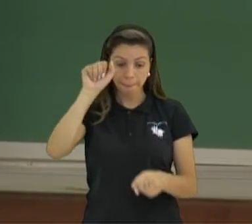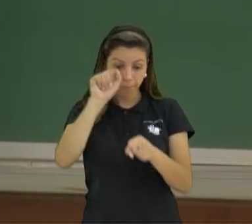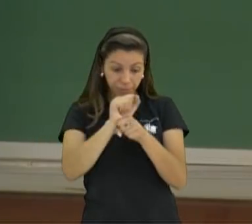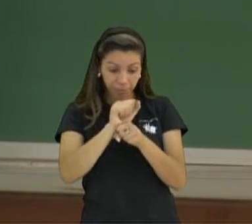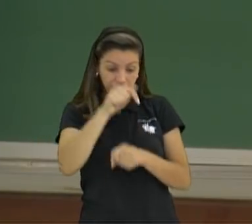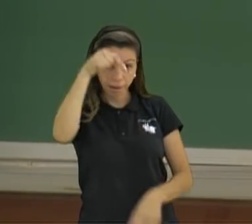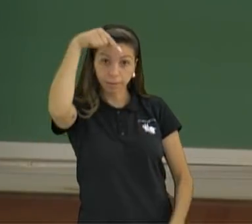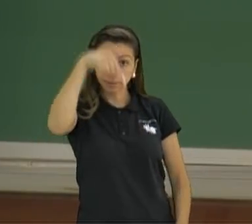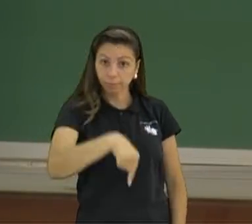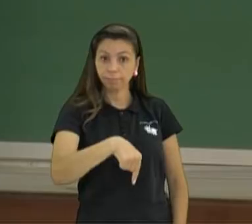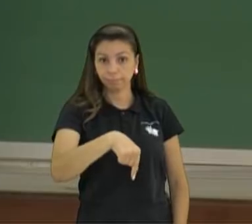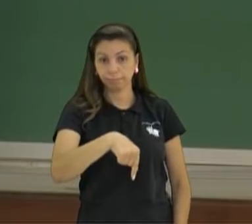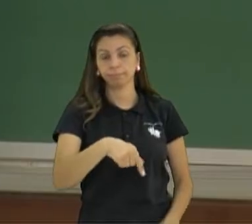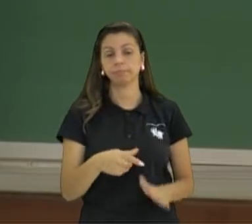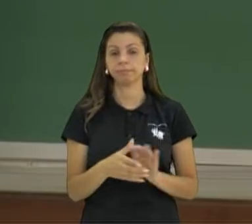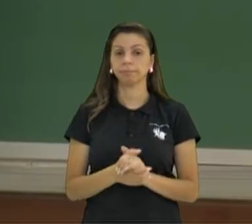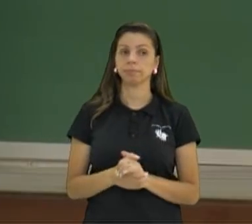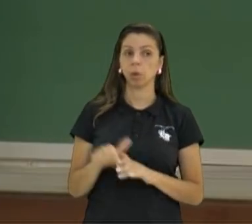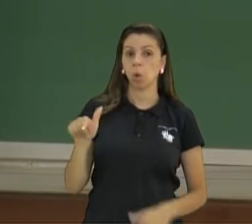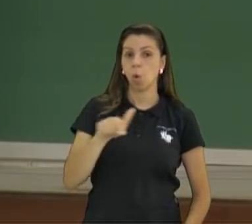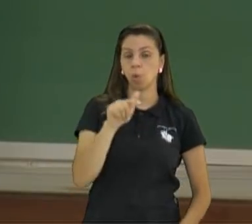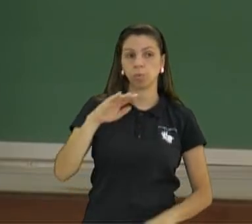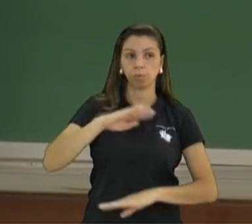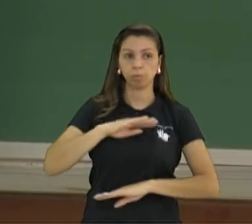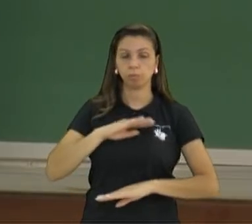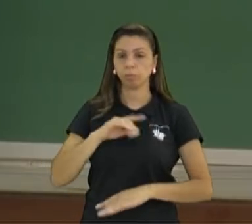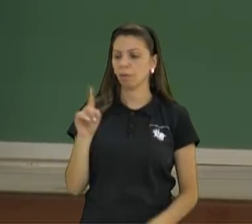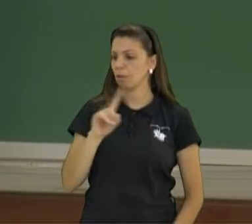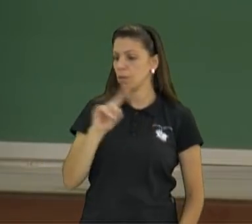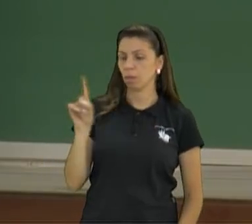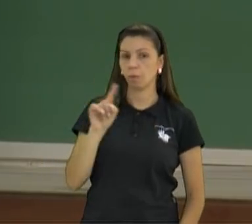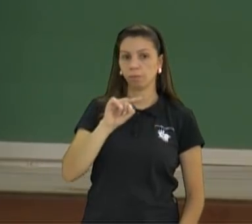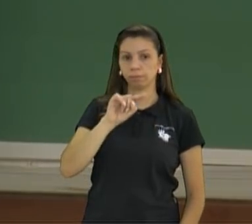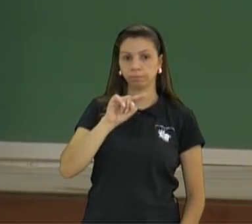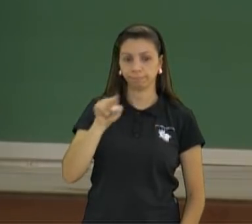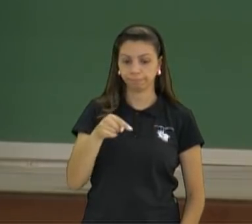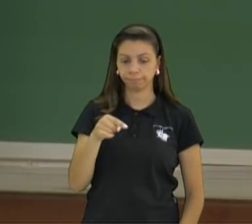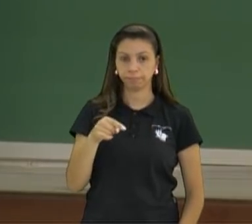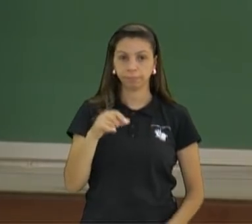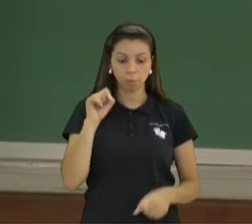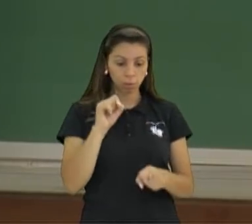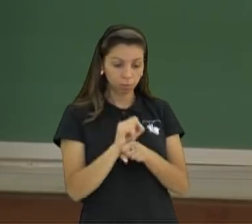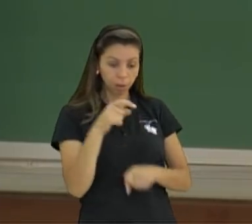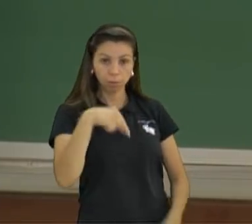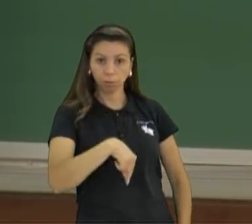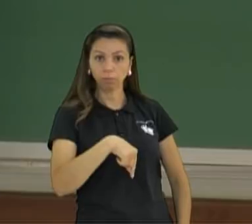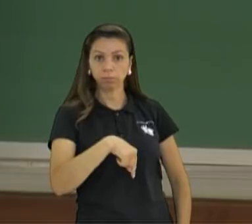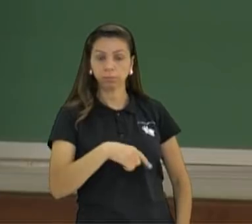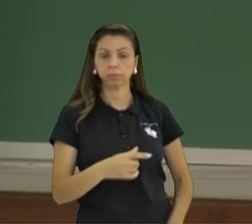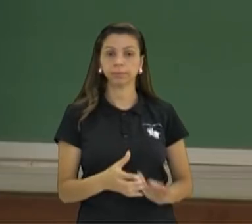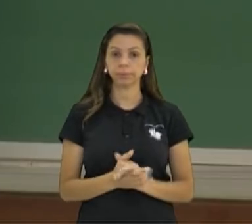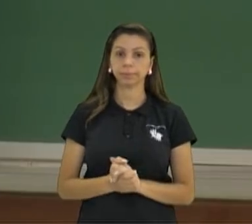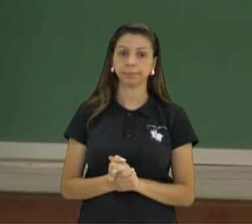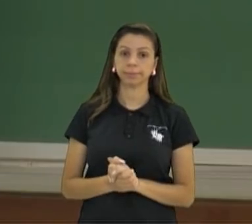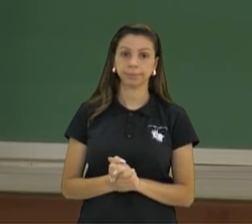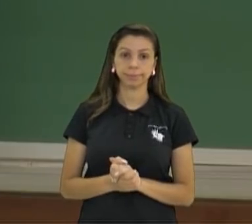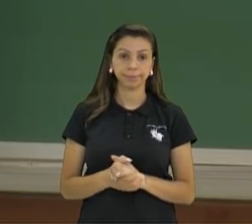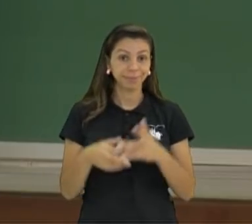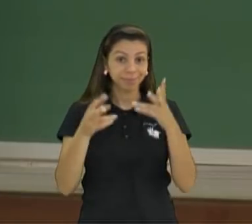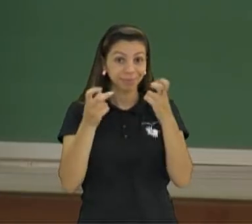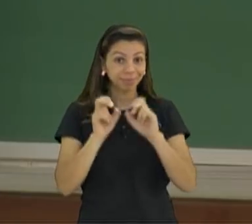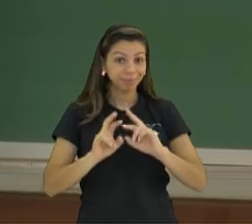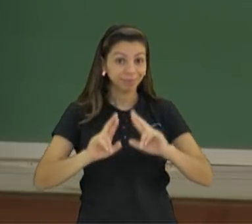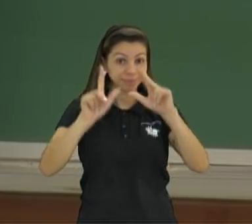neste lugar. Olha outra situação. Não, espere aqui. Você viu como mudou